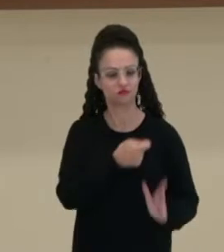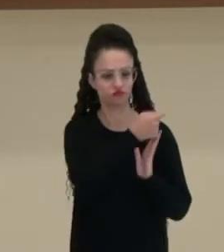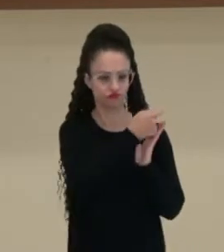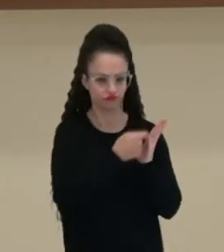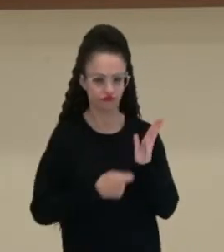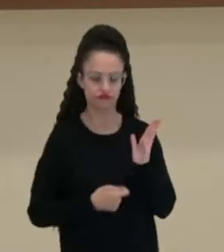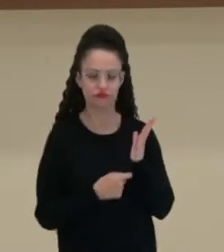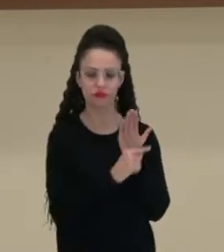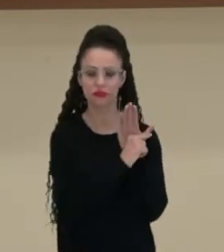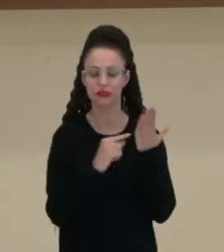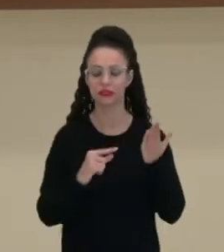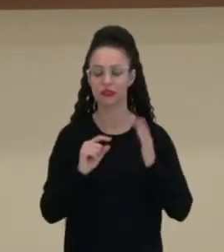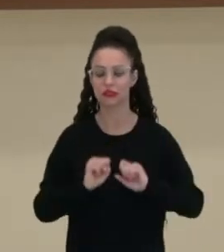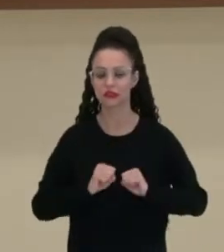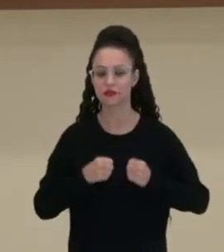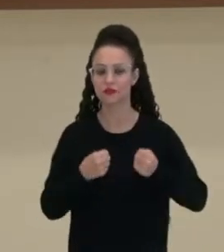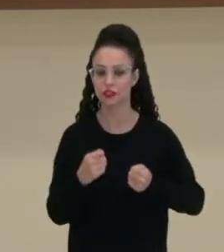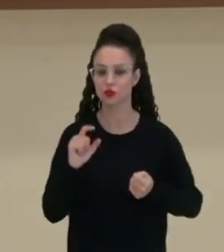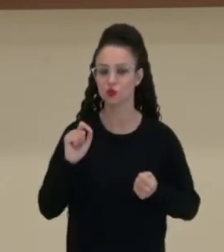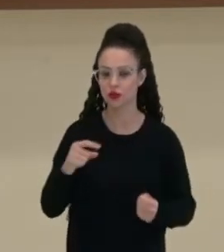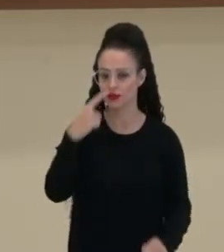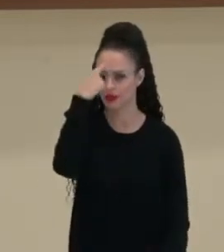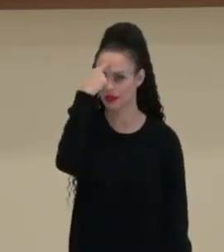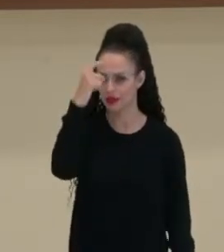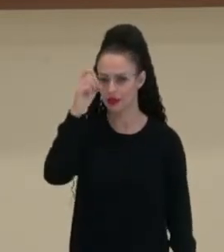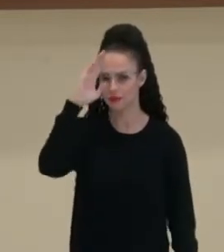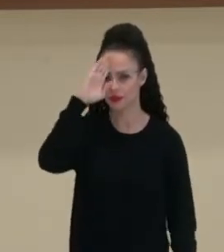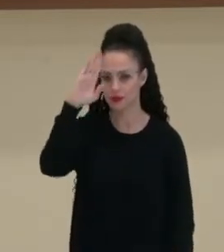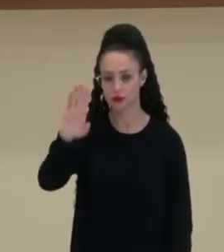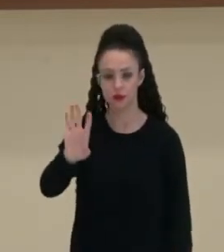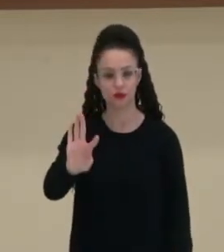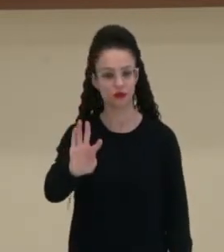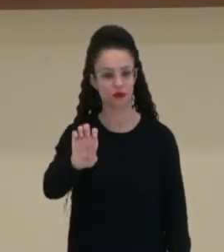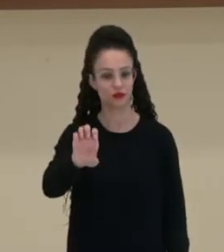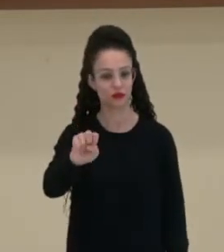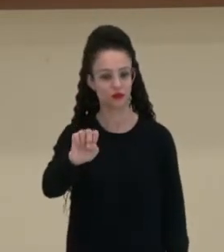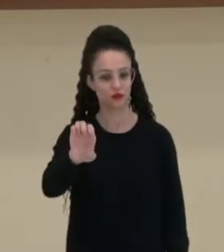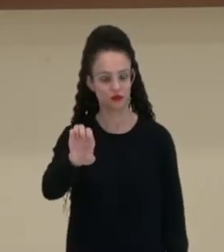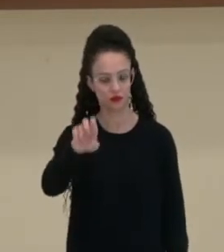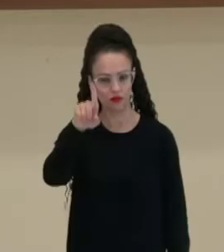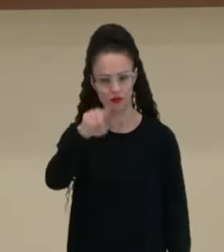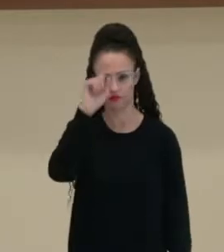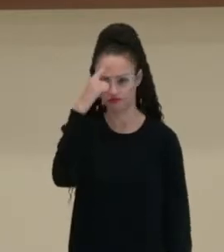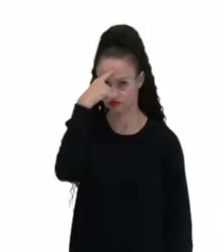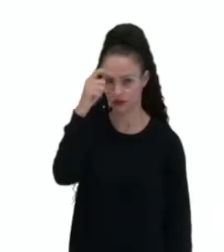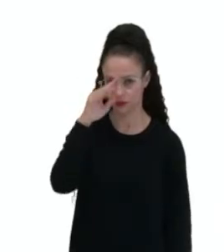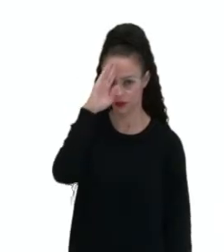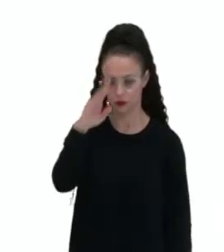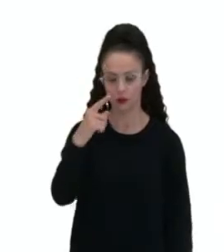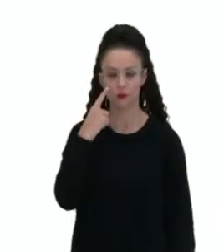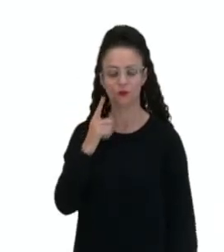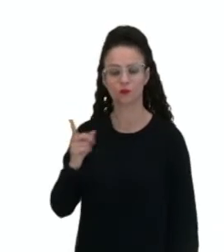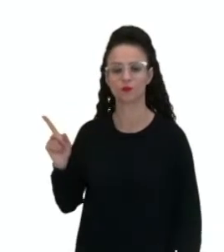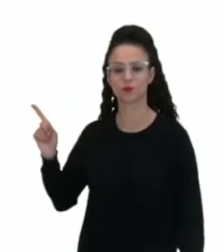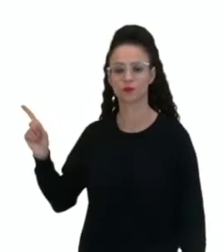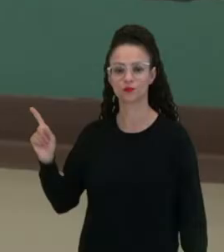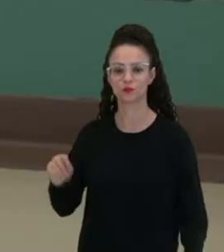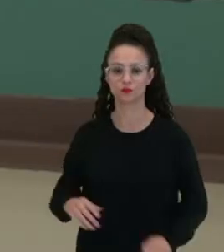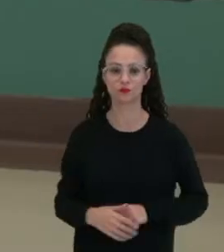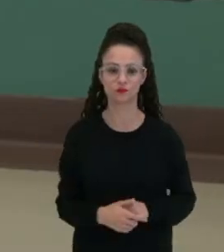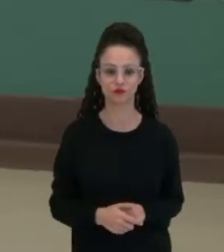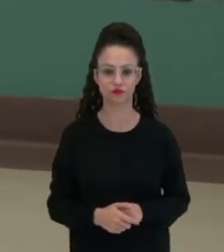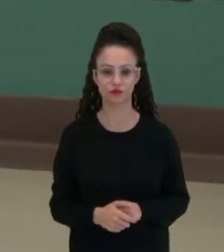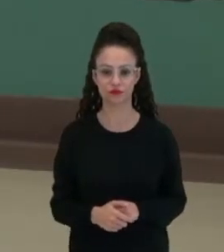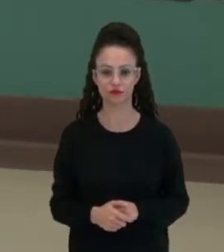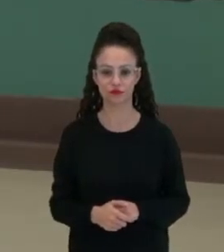quê? Uma tese. Então, ao retomarmos a tese, né? Aqui, ó, com